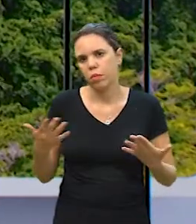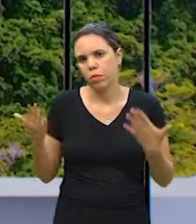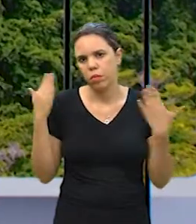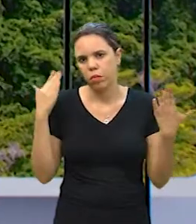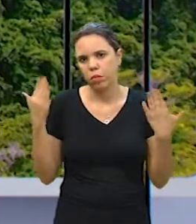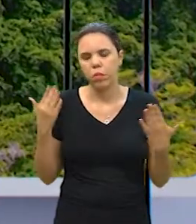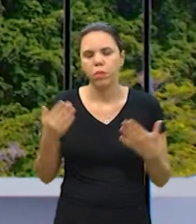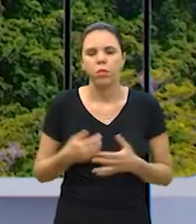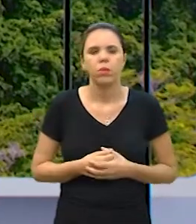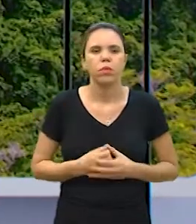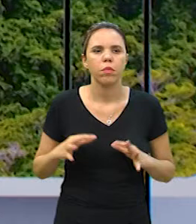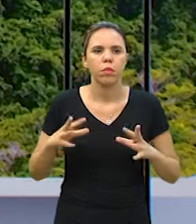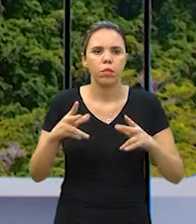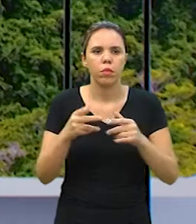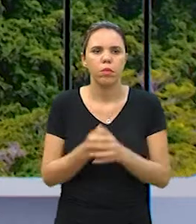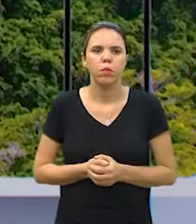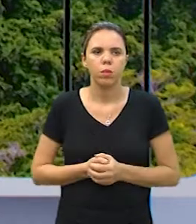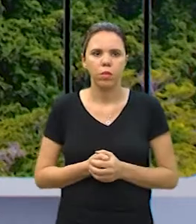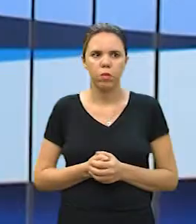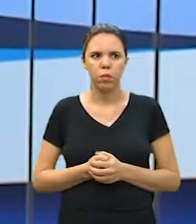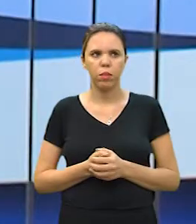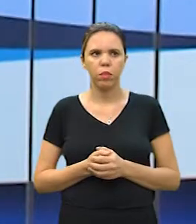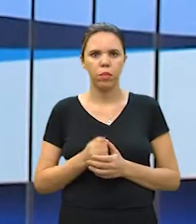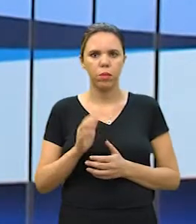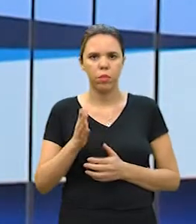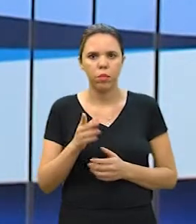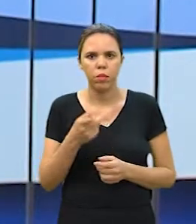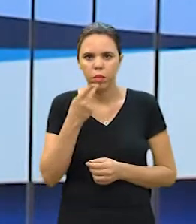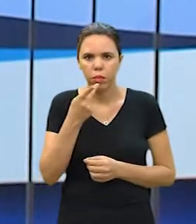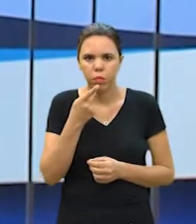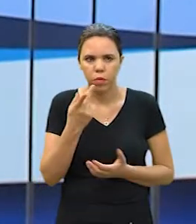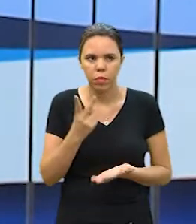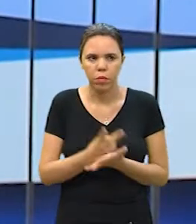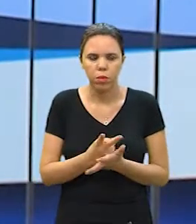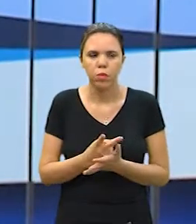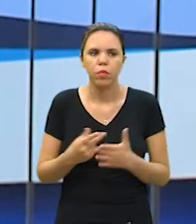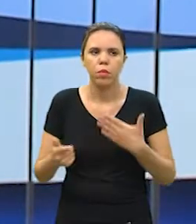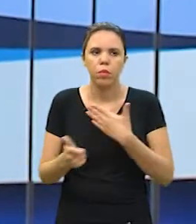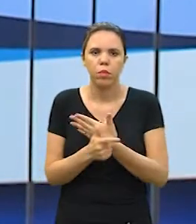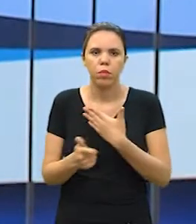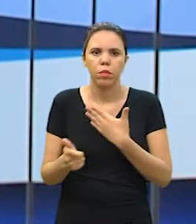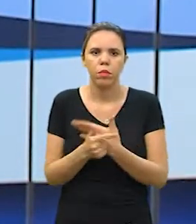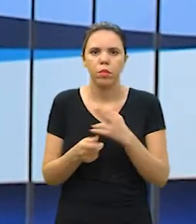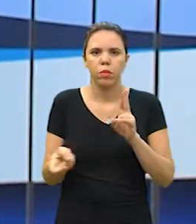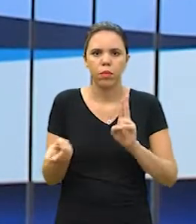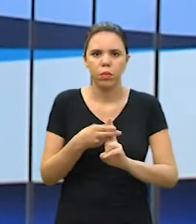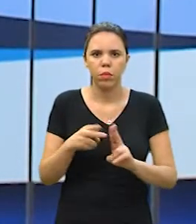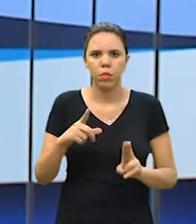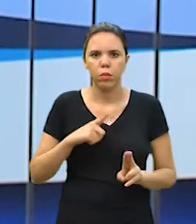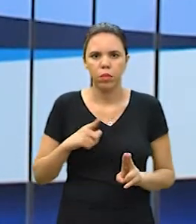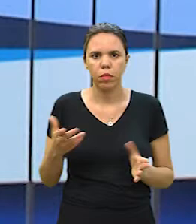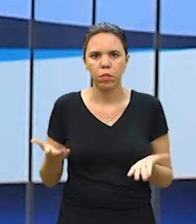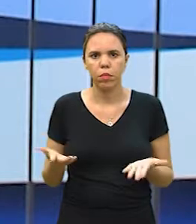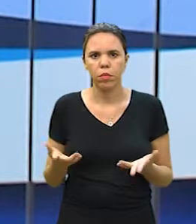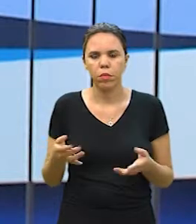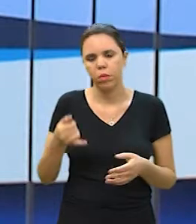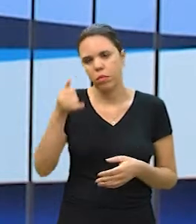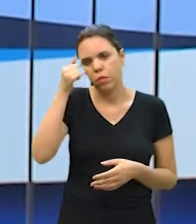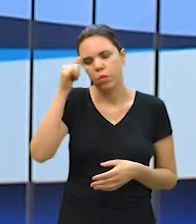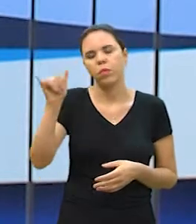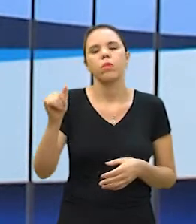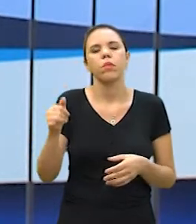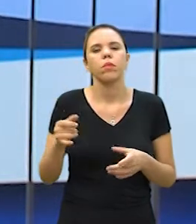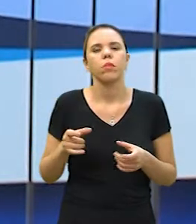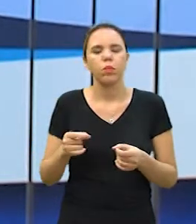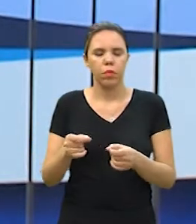sexual, psíquica, enfim, de todas as naturezas. E já nós vamos falar mesmo sobre o papel do SUS que tem nesta prevenção